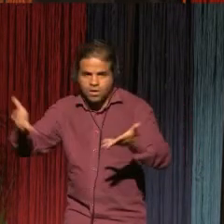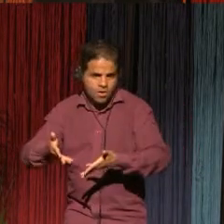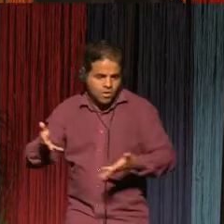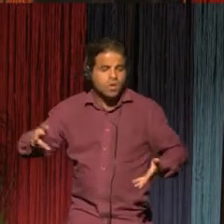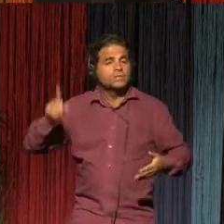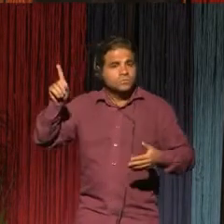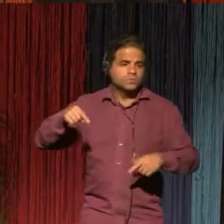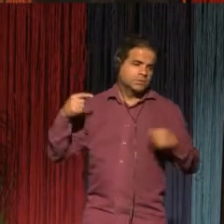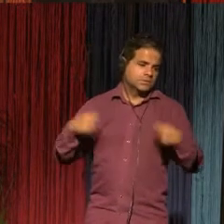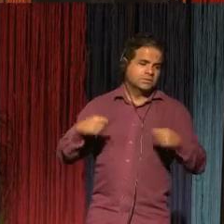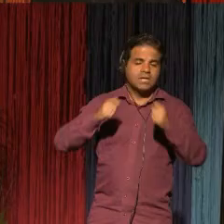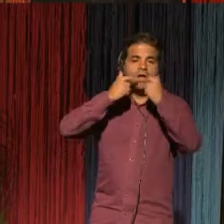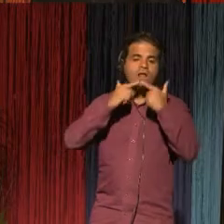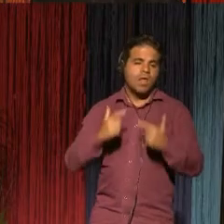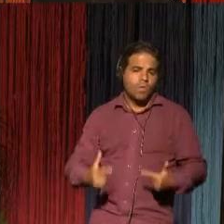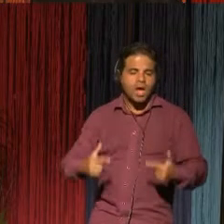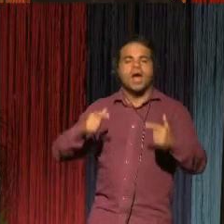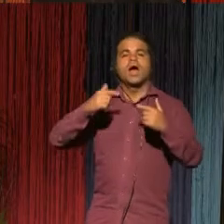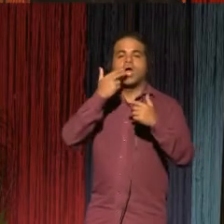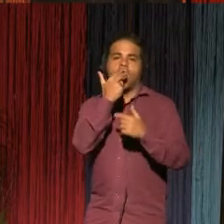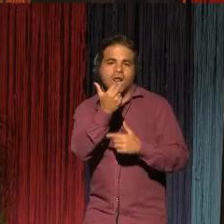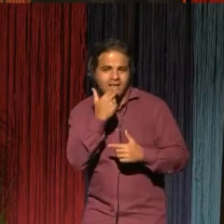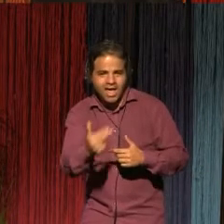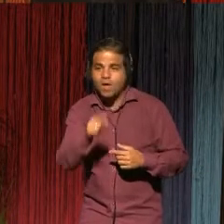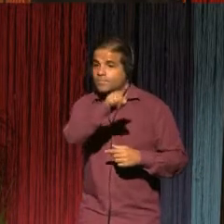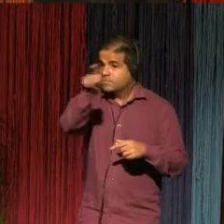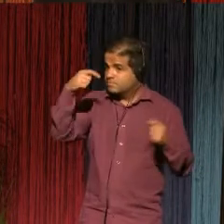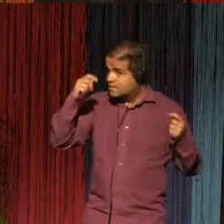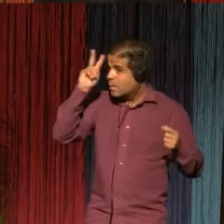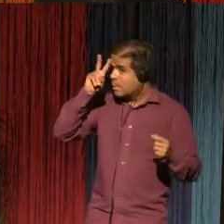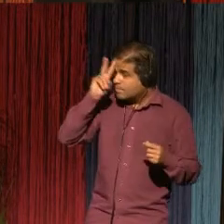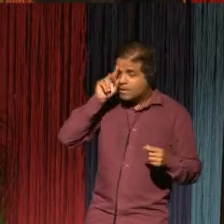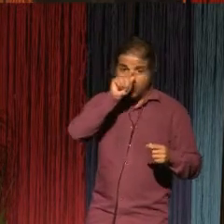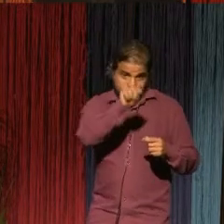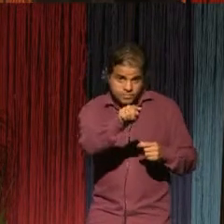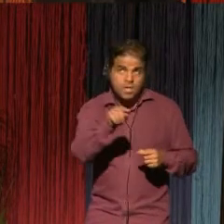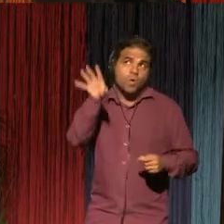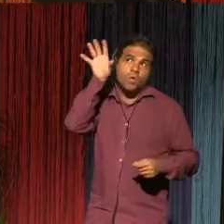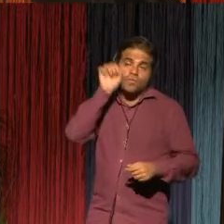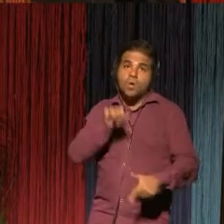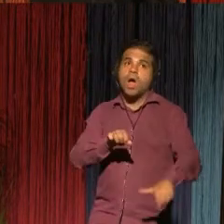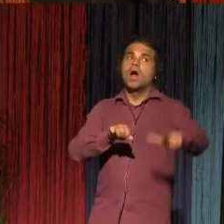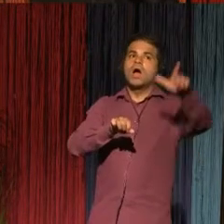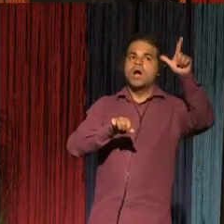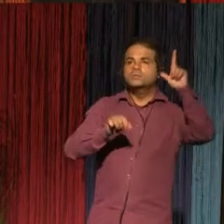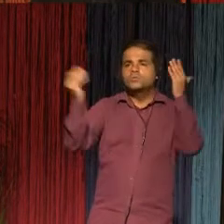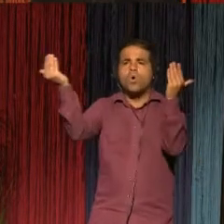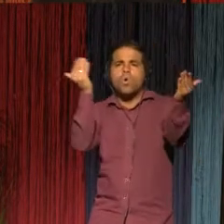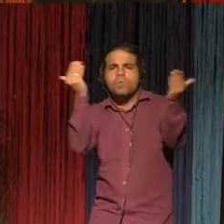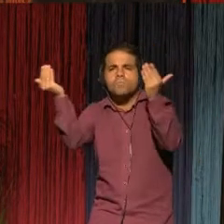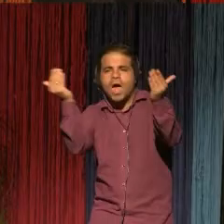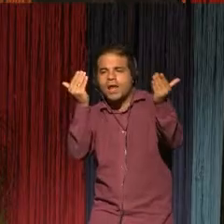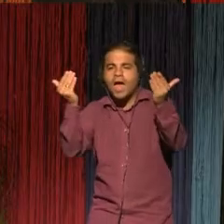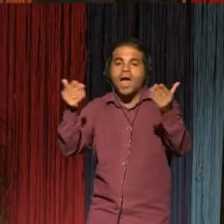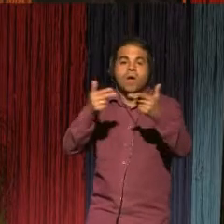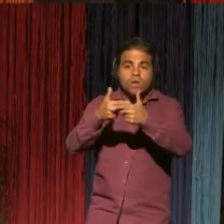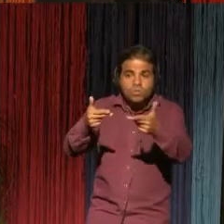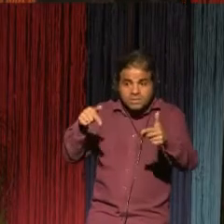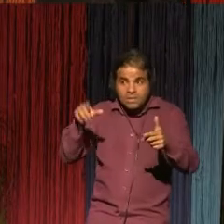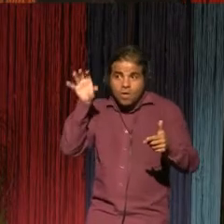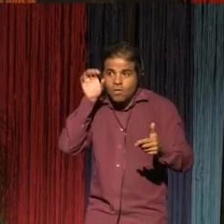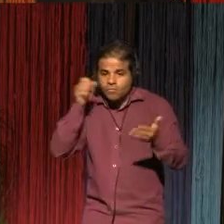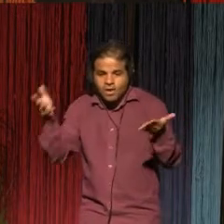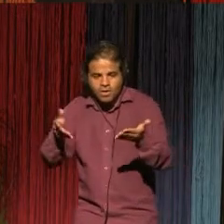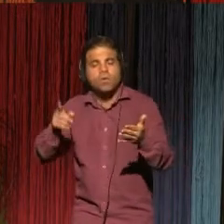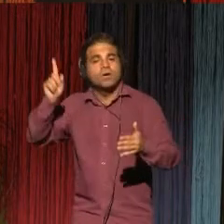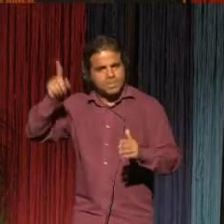isso é necessário para a linguagem oral, porque você precisa lembrar o que você ouviu antes e comparar isso com aquilo que você está ouvindo agora. Mas